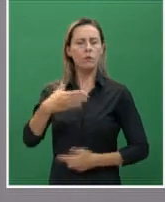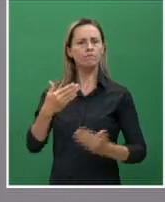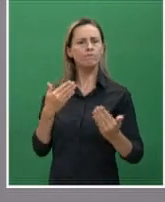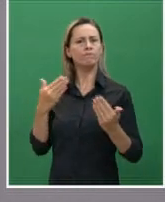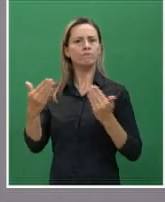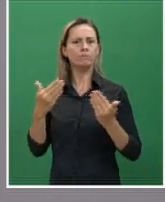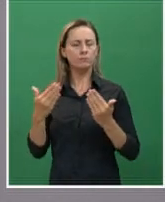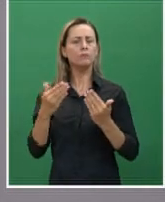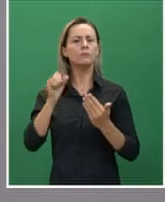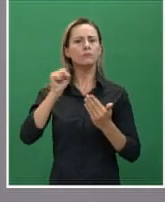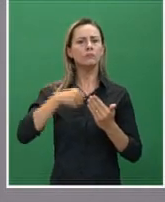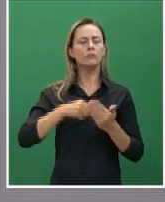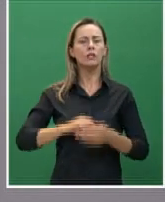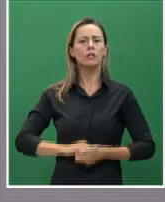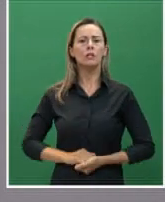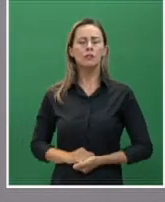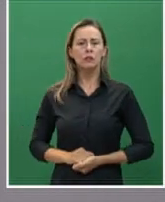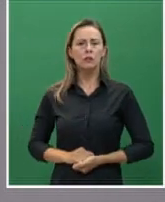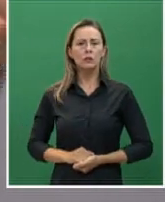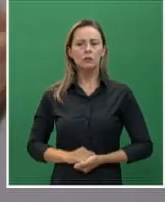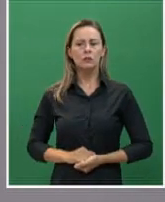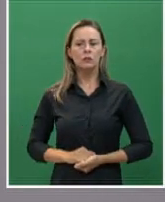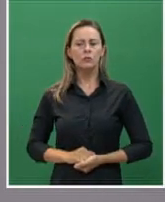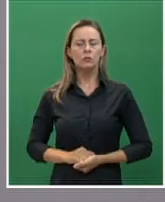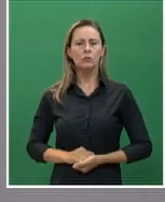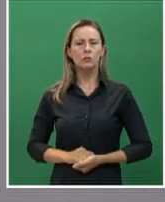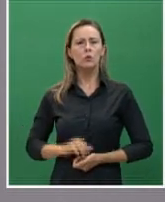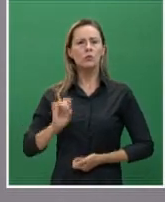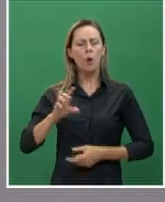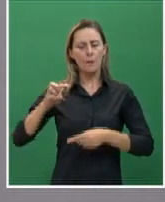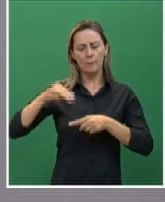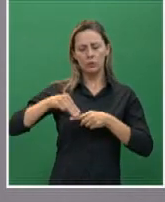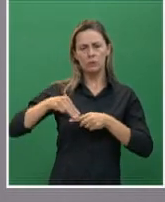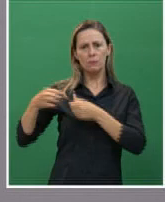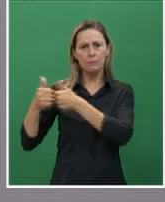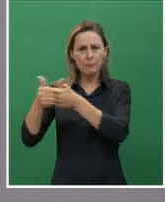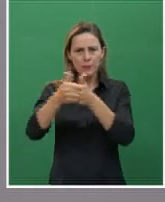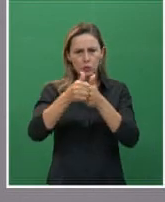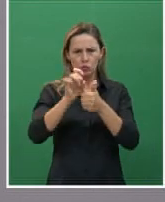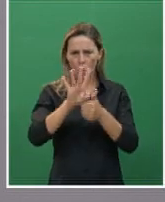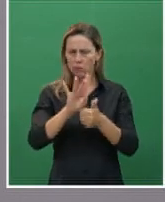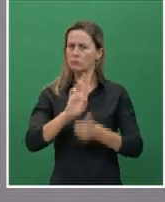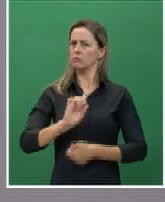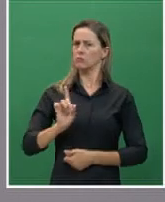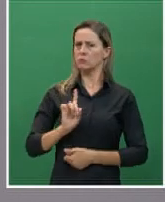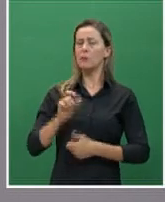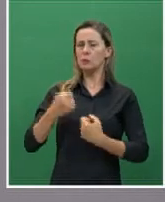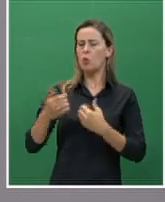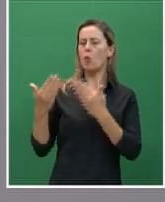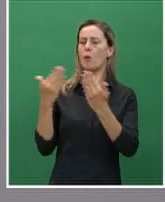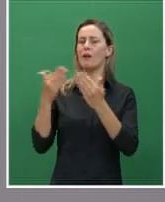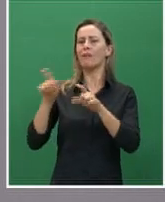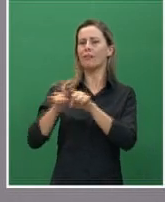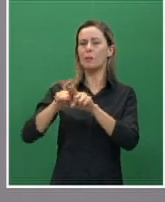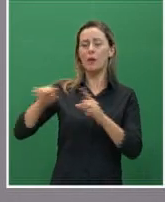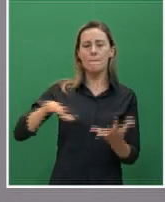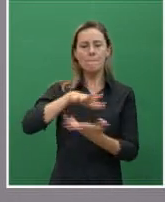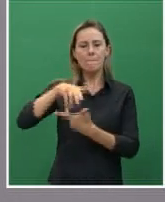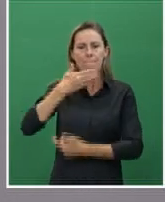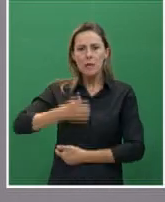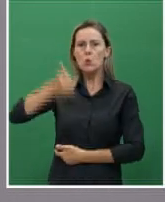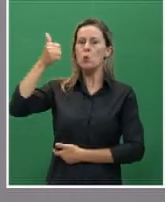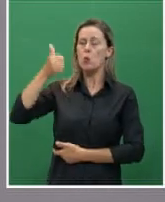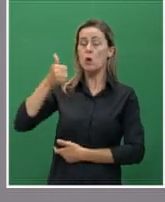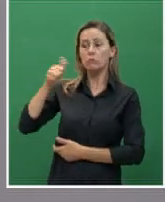comparar não com não com os municípios ao nosso redor mas temos a dízimos com parar por aqui o melhor do mundo